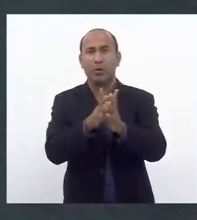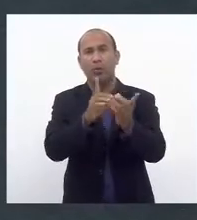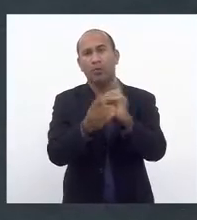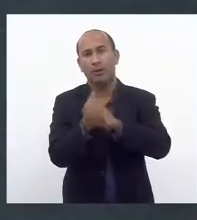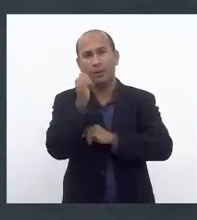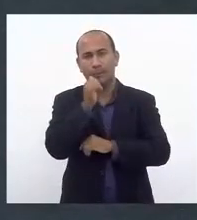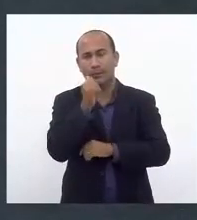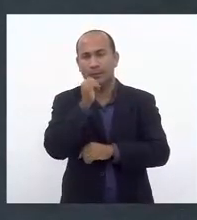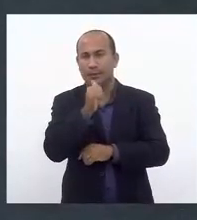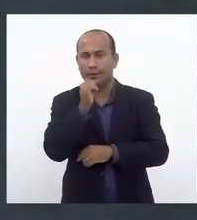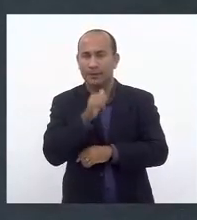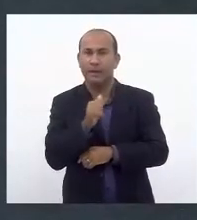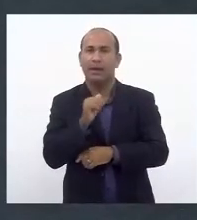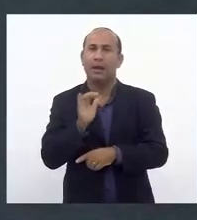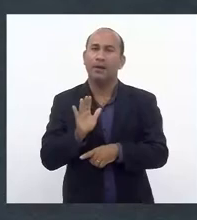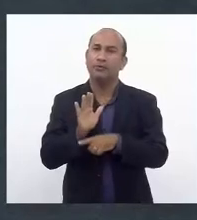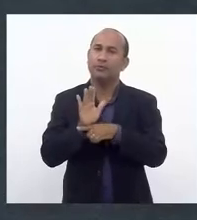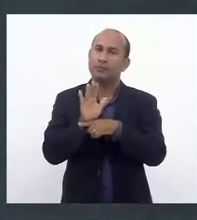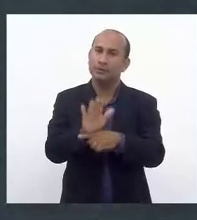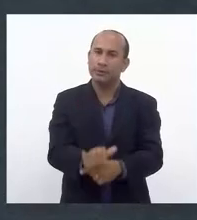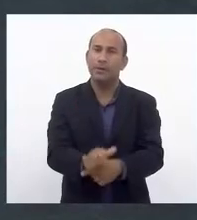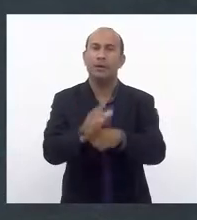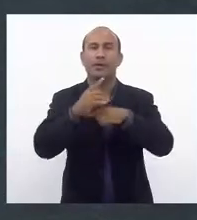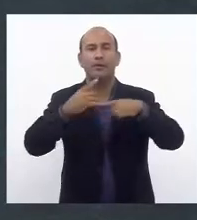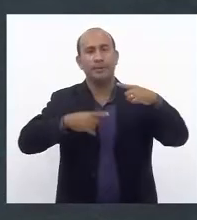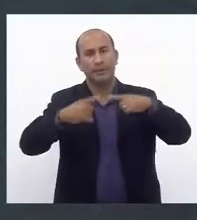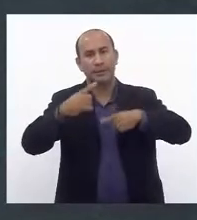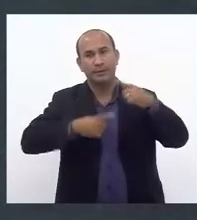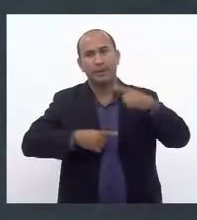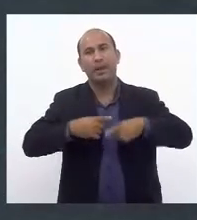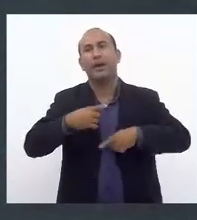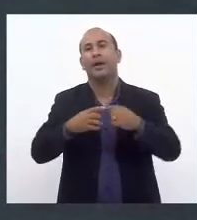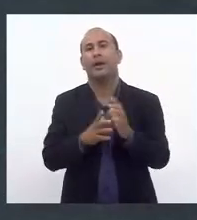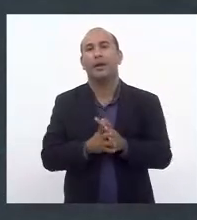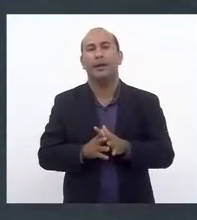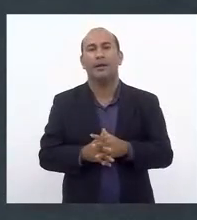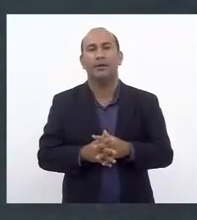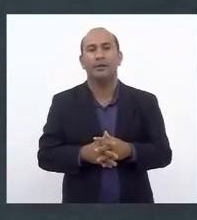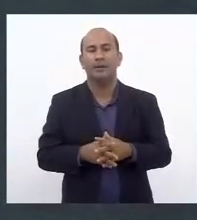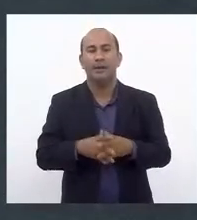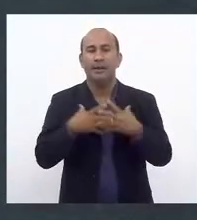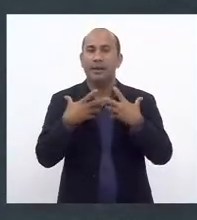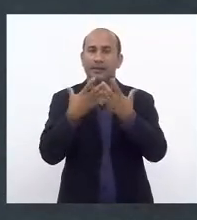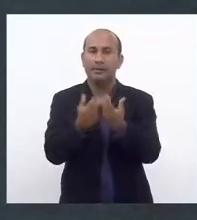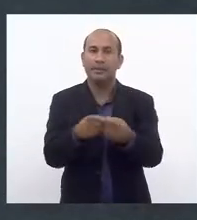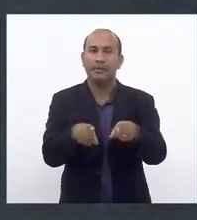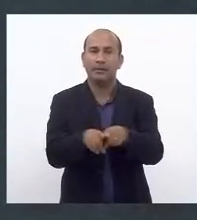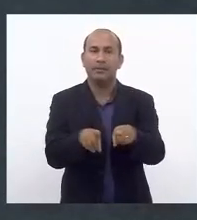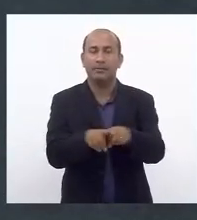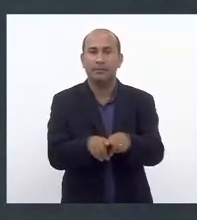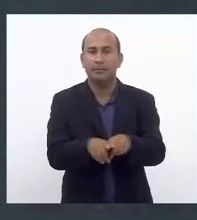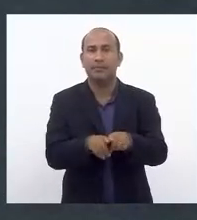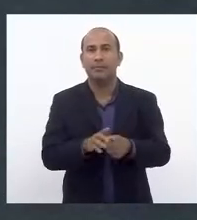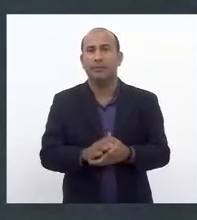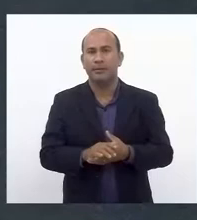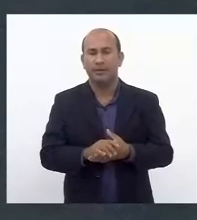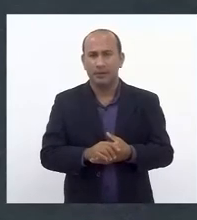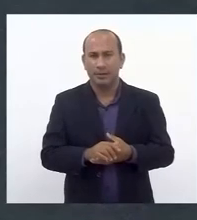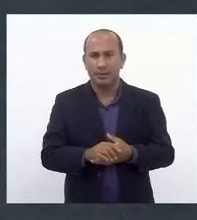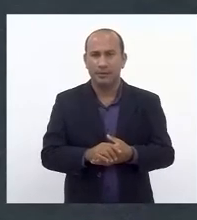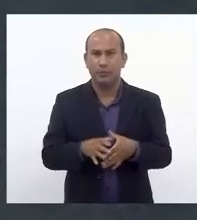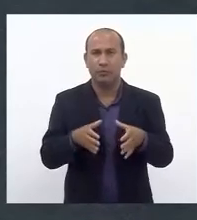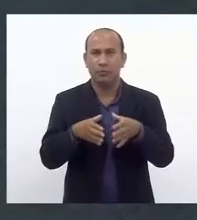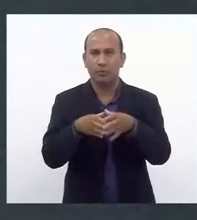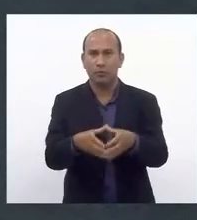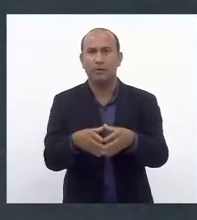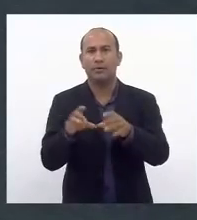mulheres, qualificando os debates de gênero nos parlamentos e recebendo encaminhamento dos órgãos competentes,